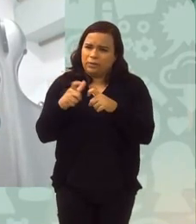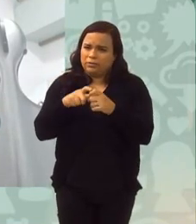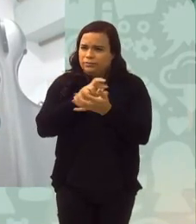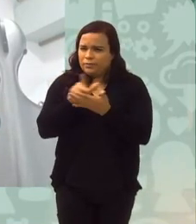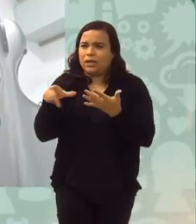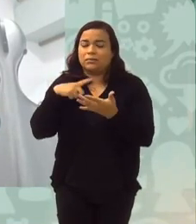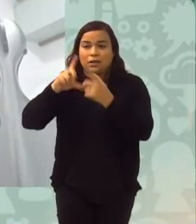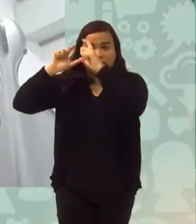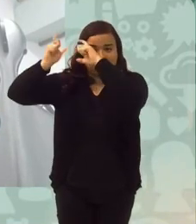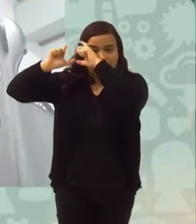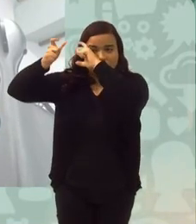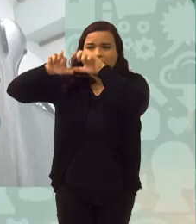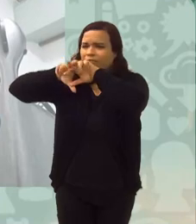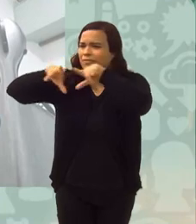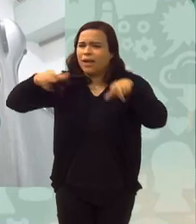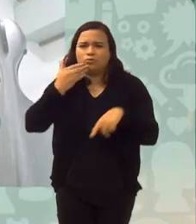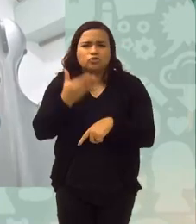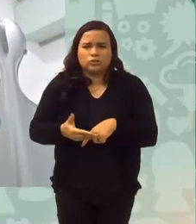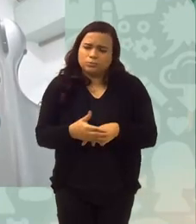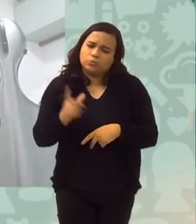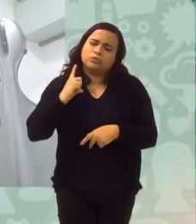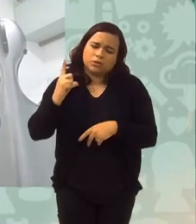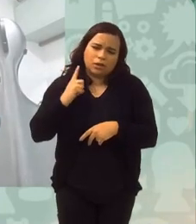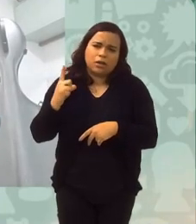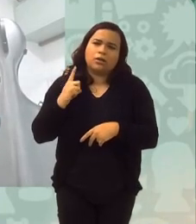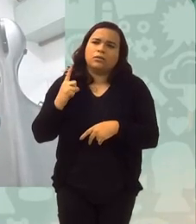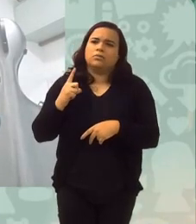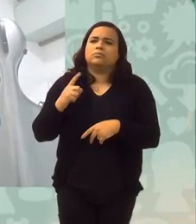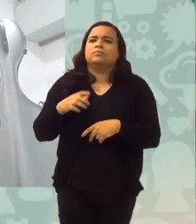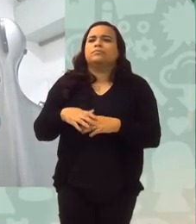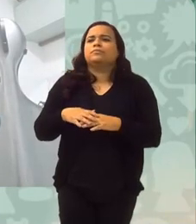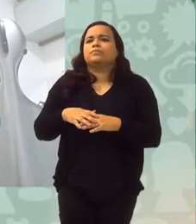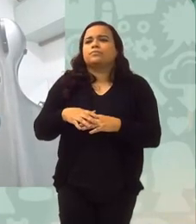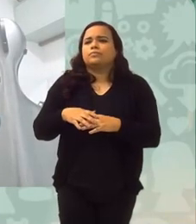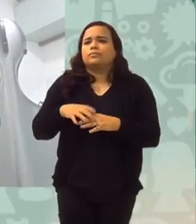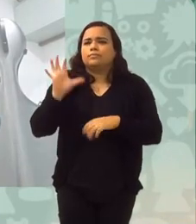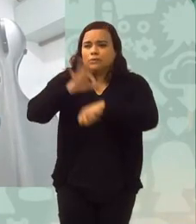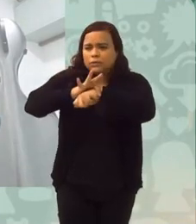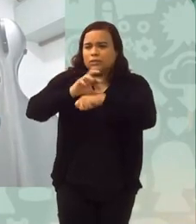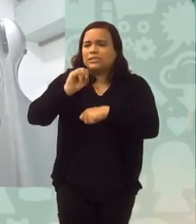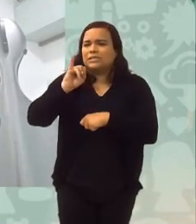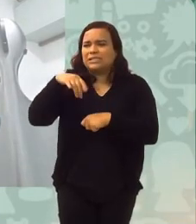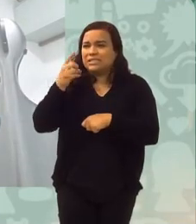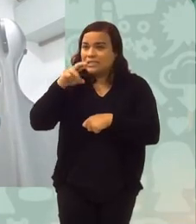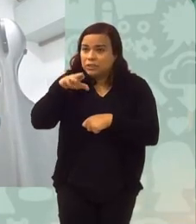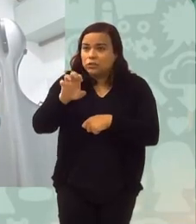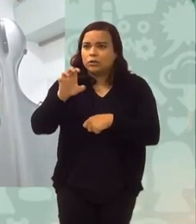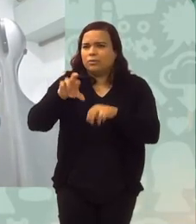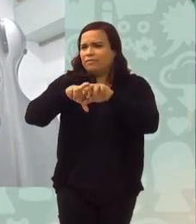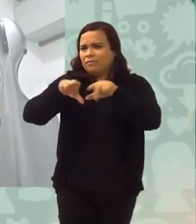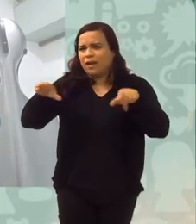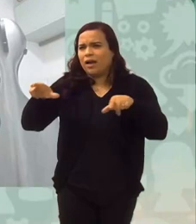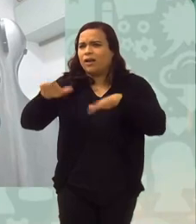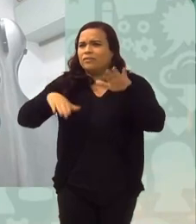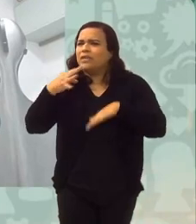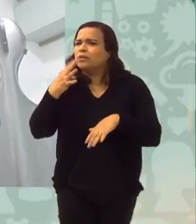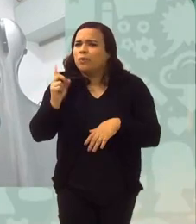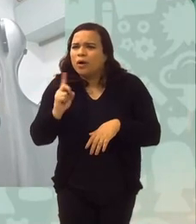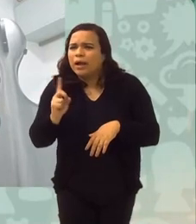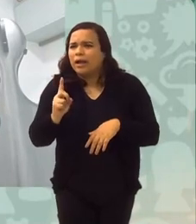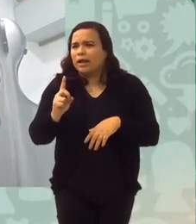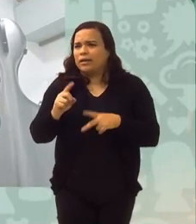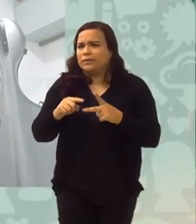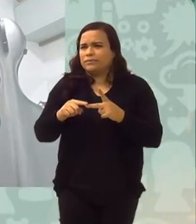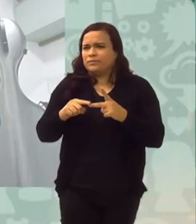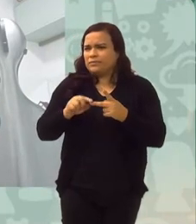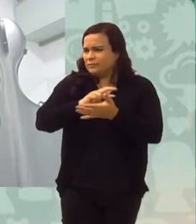de cuidado clínica, existem transtornos de todos os tipos, assim, né? Assim, síndromes muito raras, que às vezes